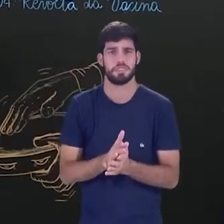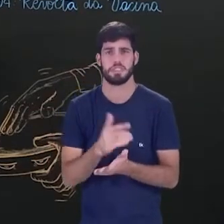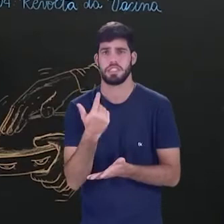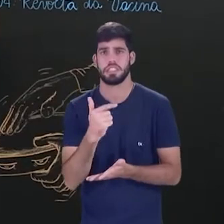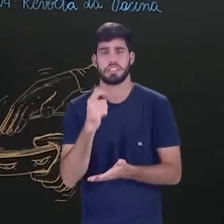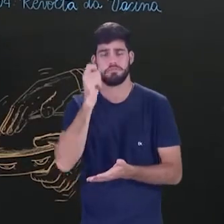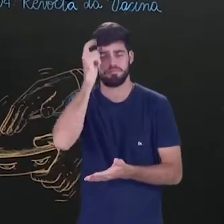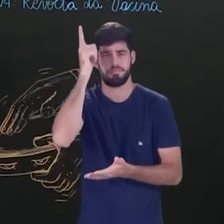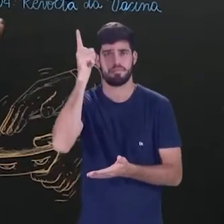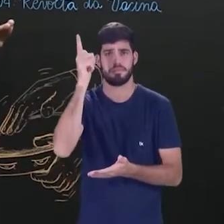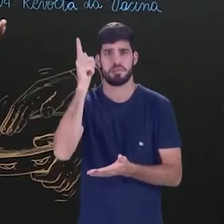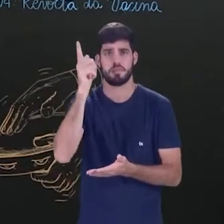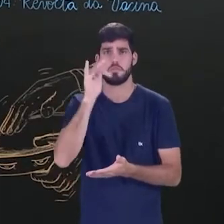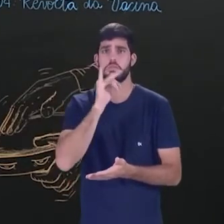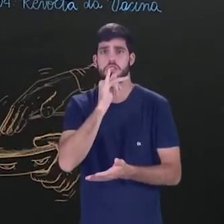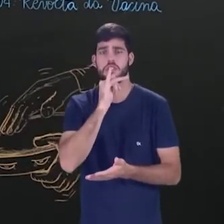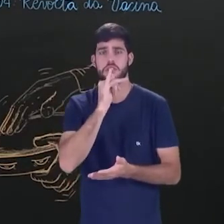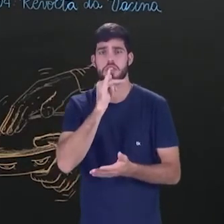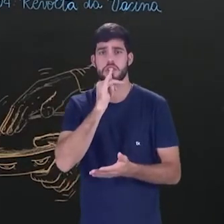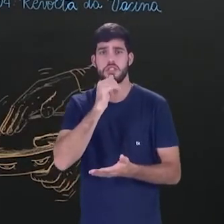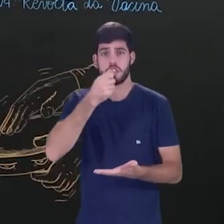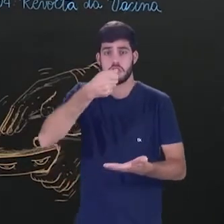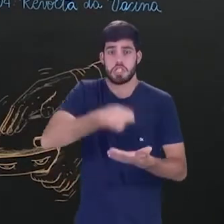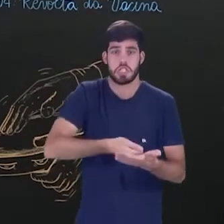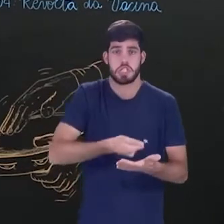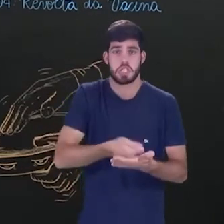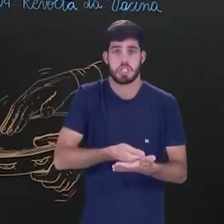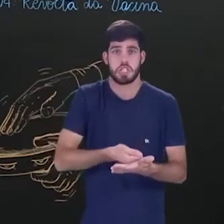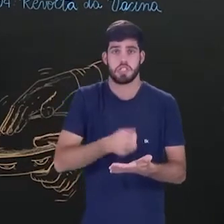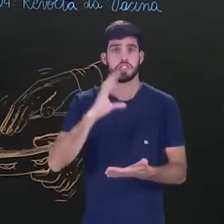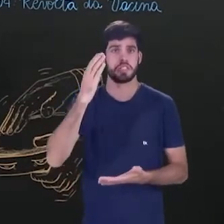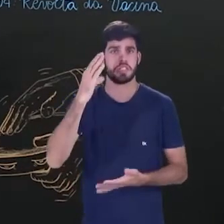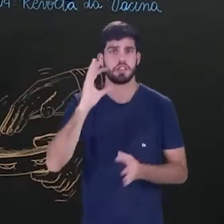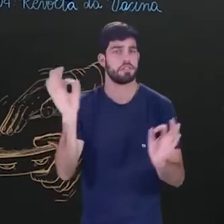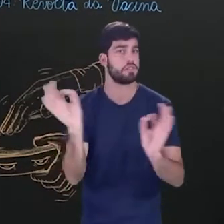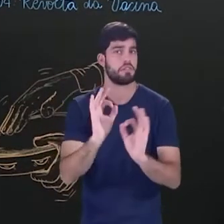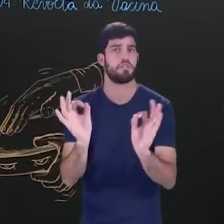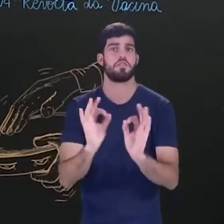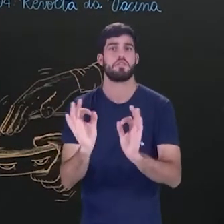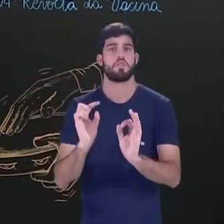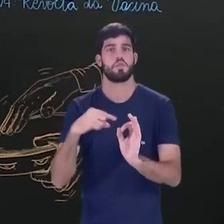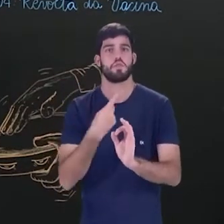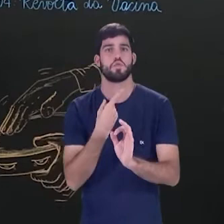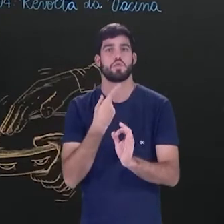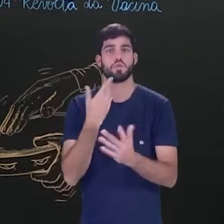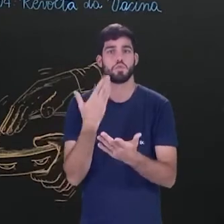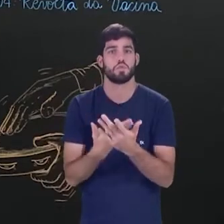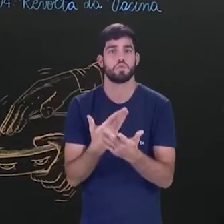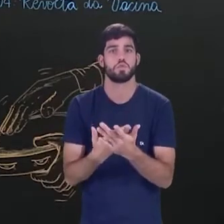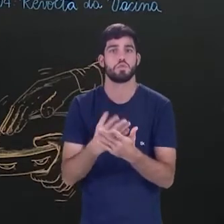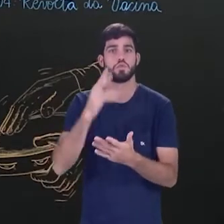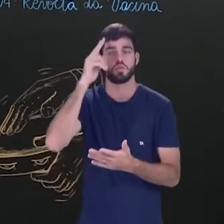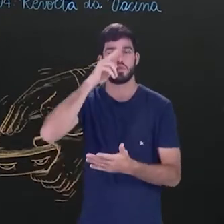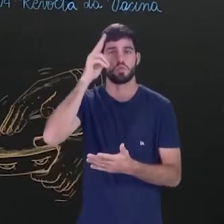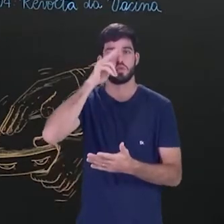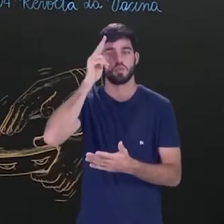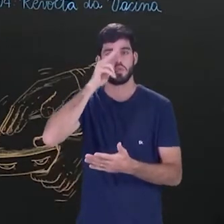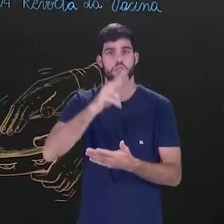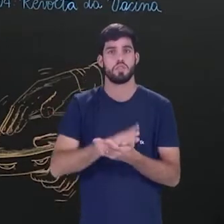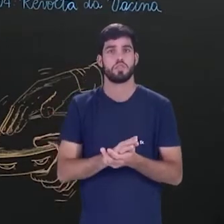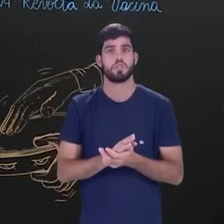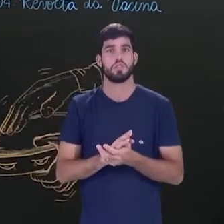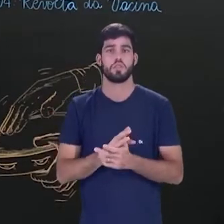nenhuma, e mostrar que ela não tem nenhuma comprovação científica. A gente sabe, estudando história, que o subdesenvolvimento no